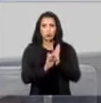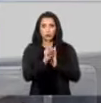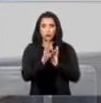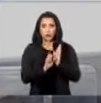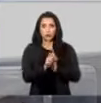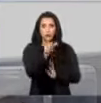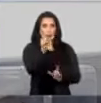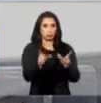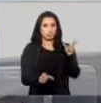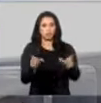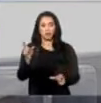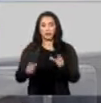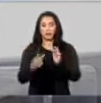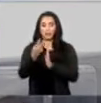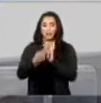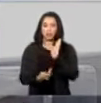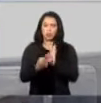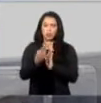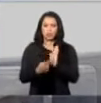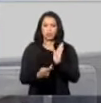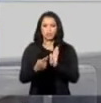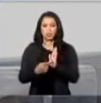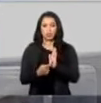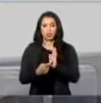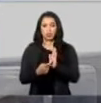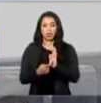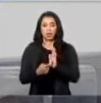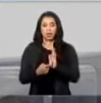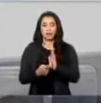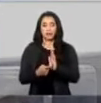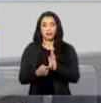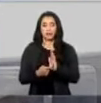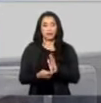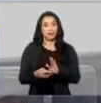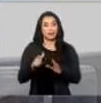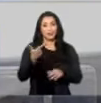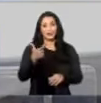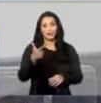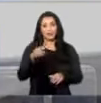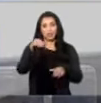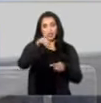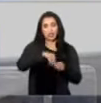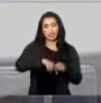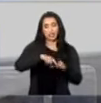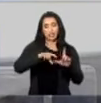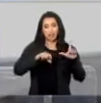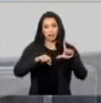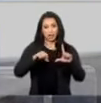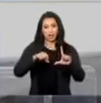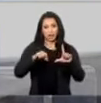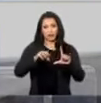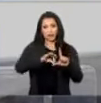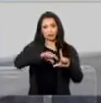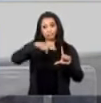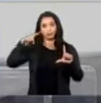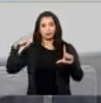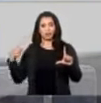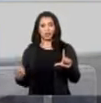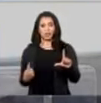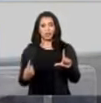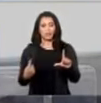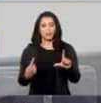projeto a projeto, essa produção ficou fora da televisão. Apesar de nós termos o artigo 221, que garante a produção independente na televisão,